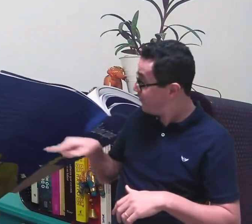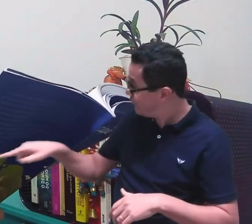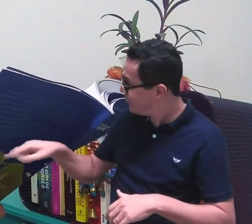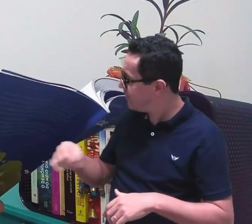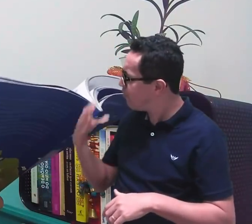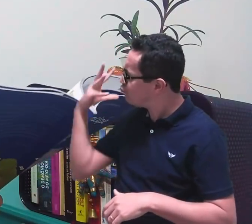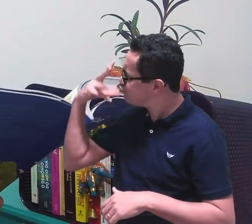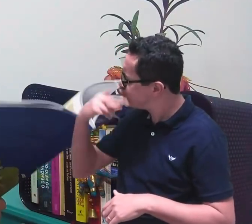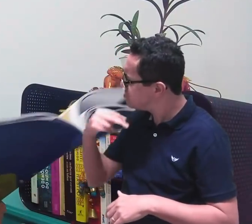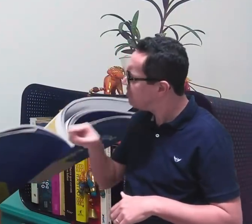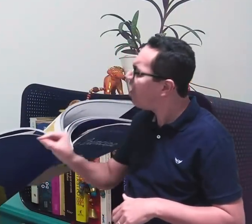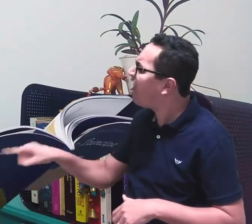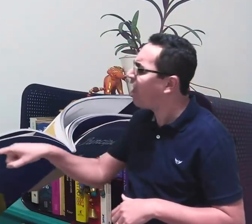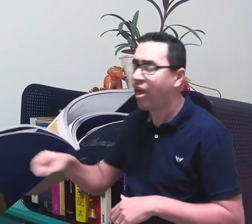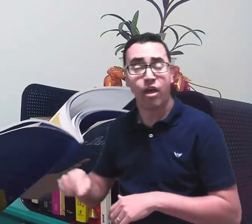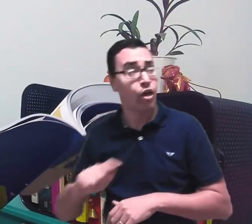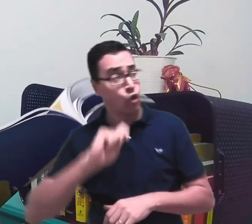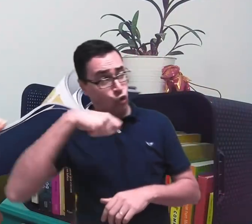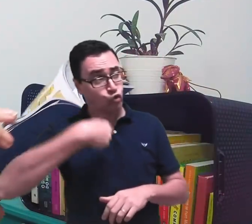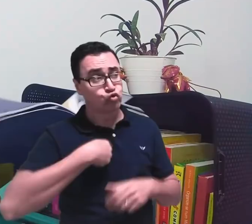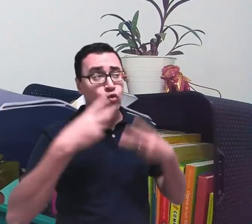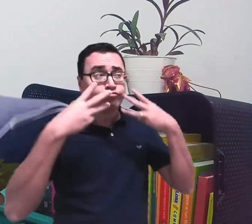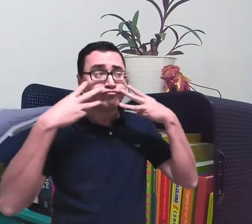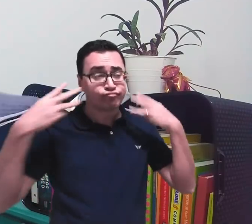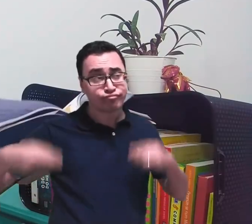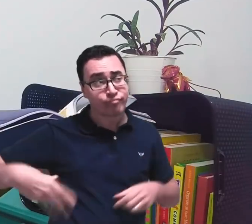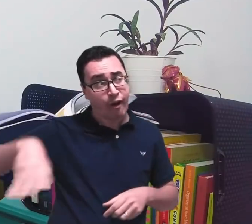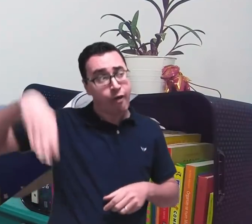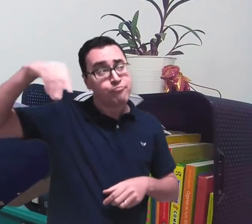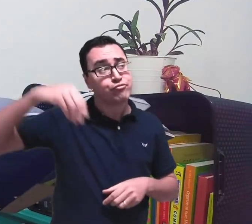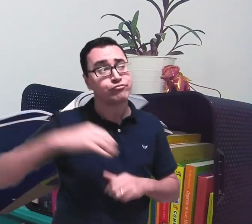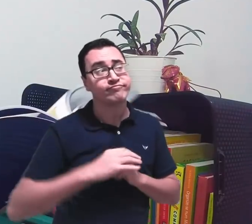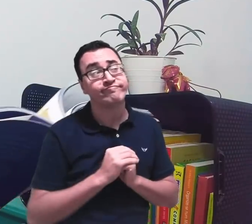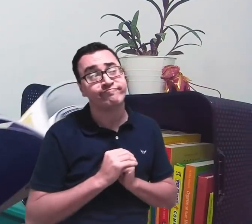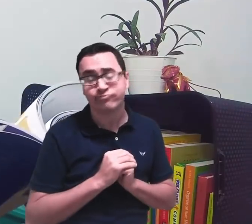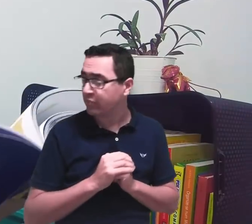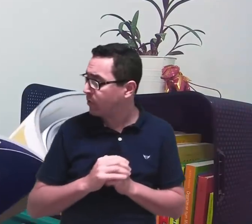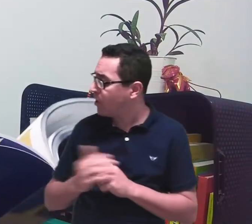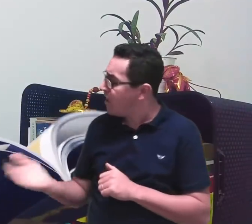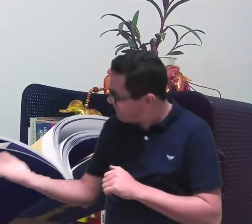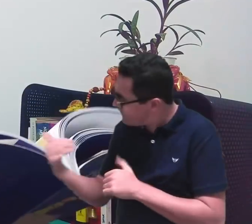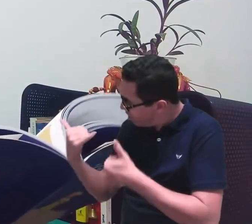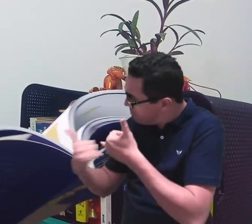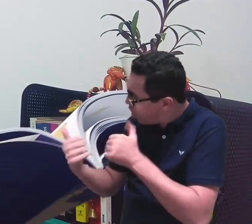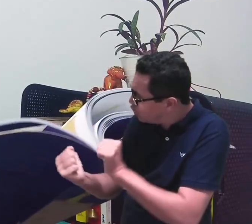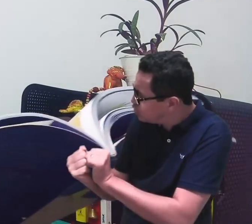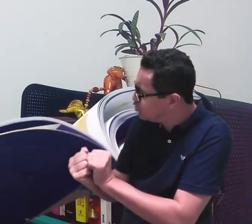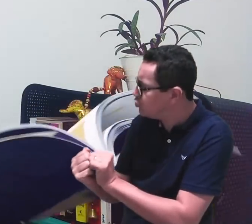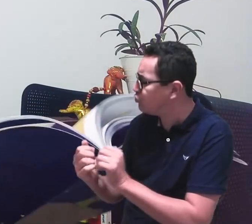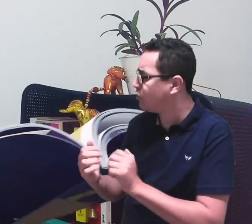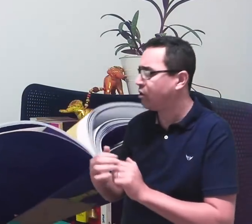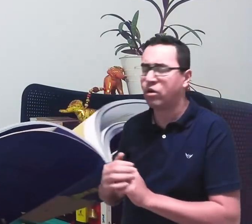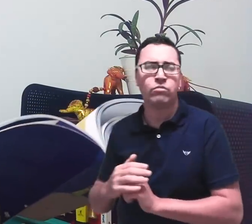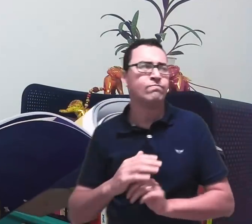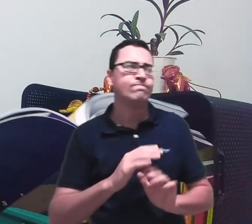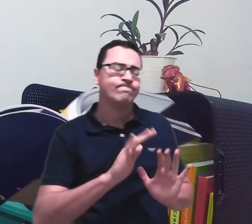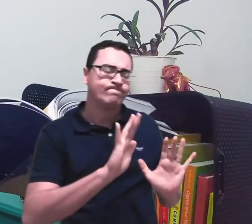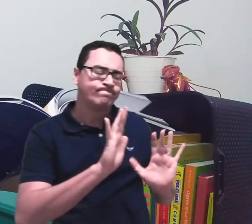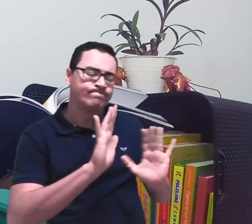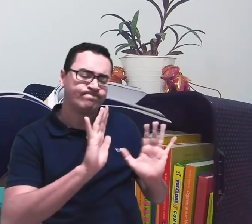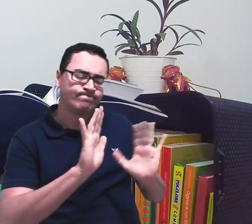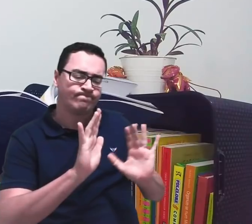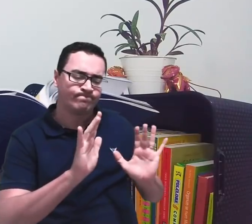uma raposa, disse a raposa. Vem brincar comigo, disse o príncipe. Eu estou muito